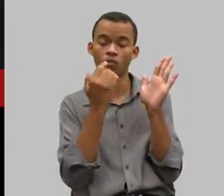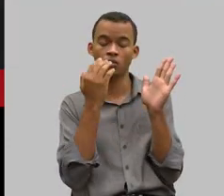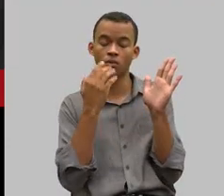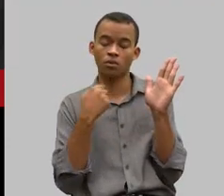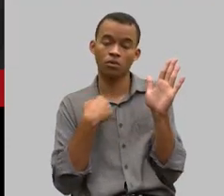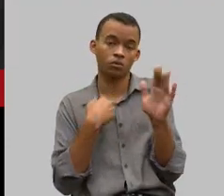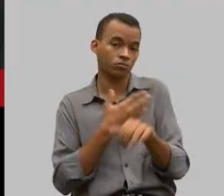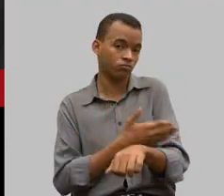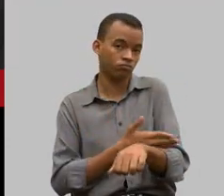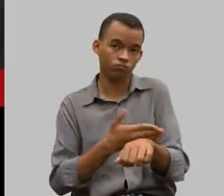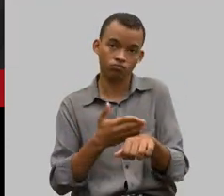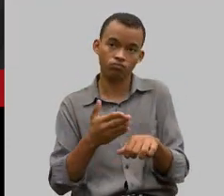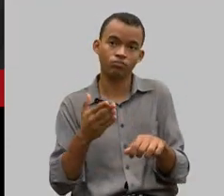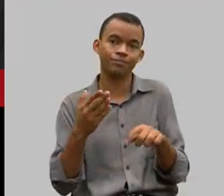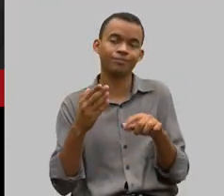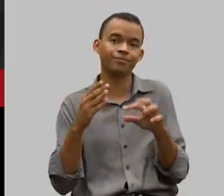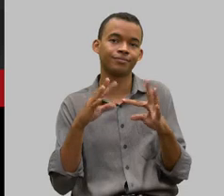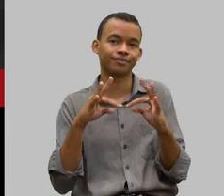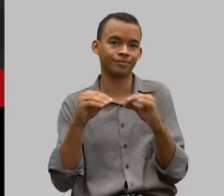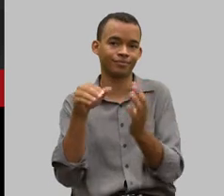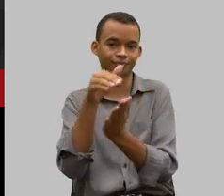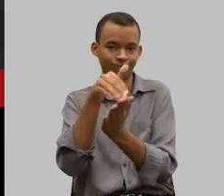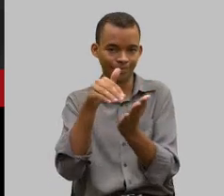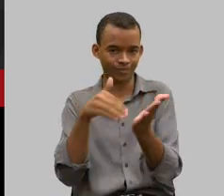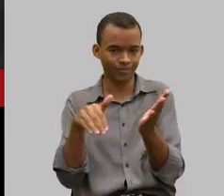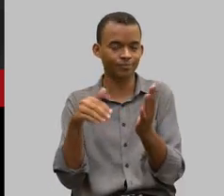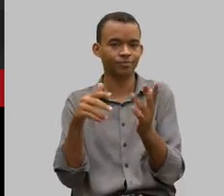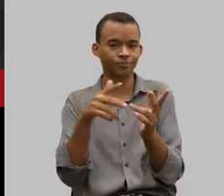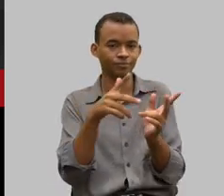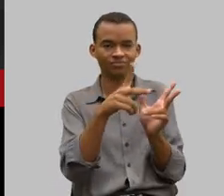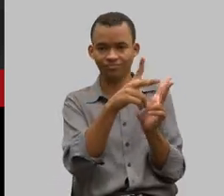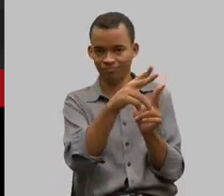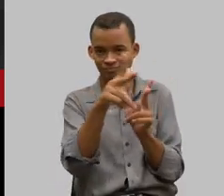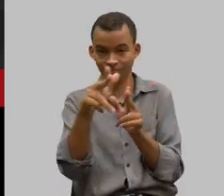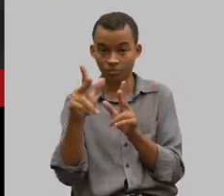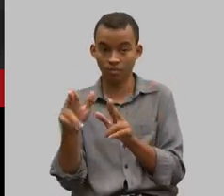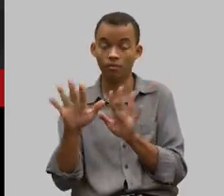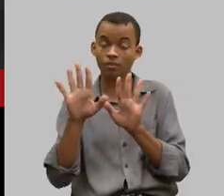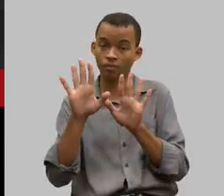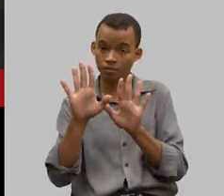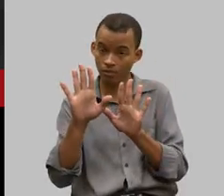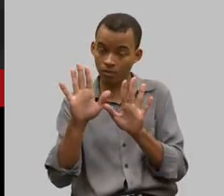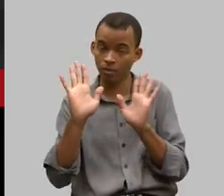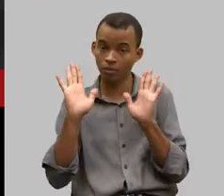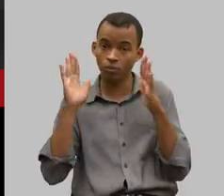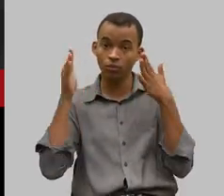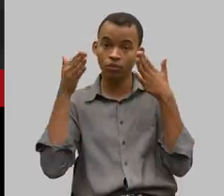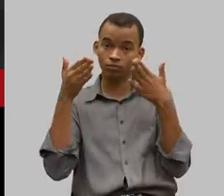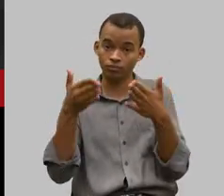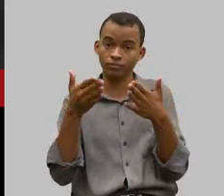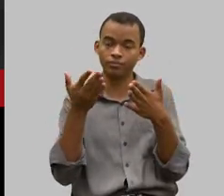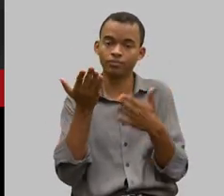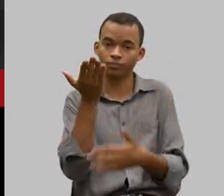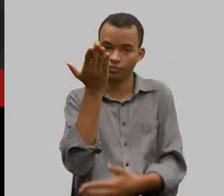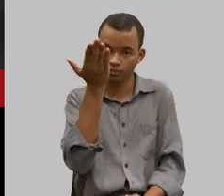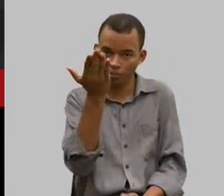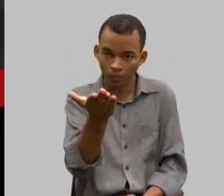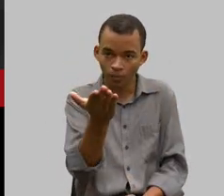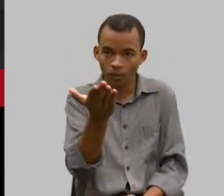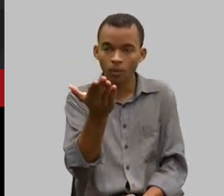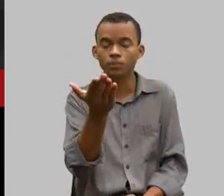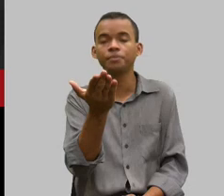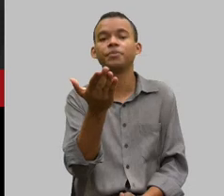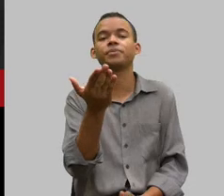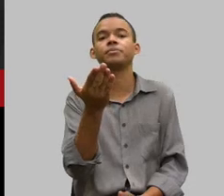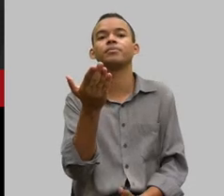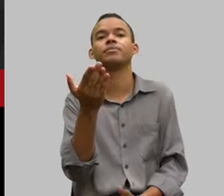secretarias aí presentes mas me baseando principalmente na excelência que vossa excelência tem feito